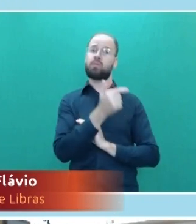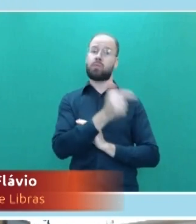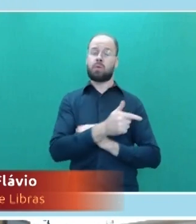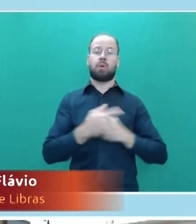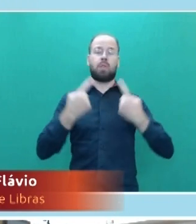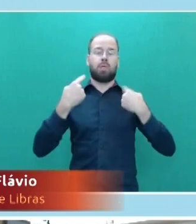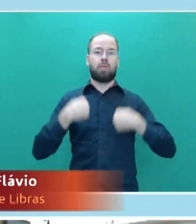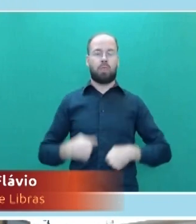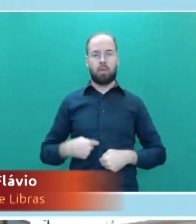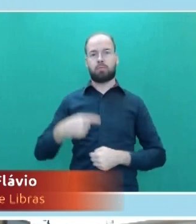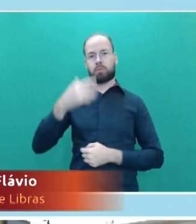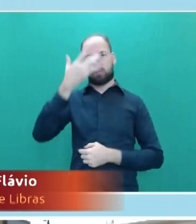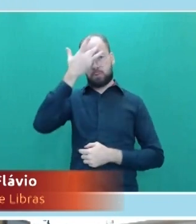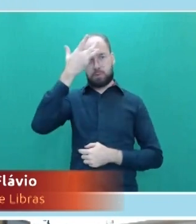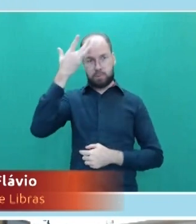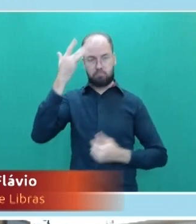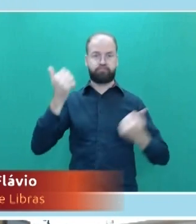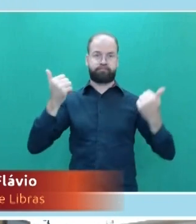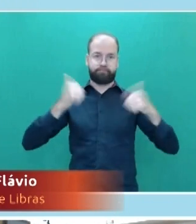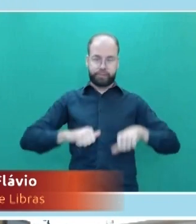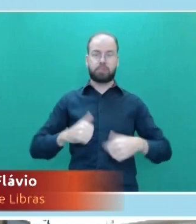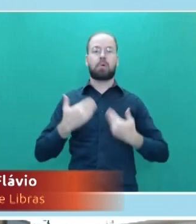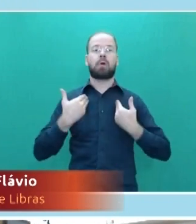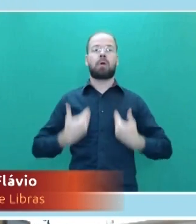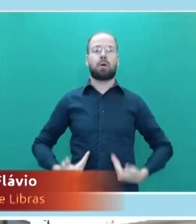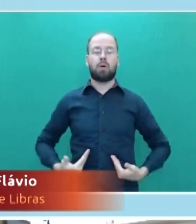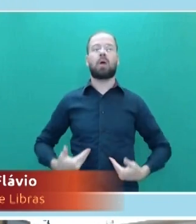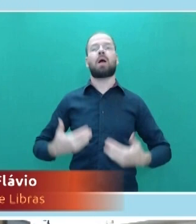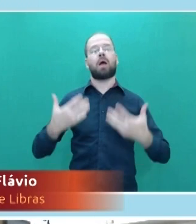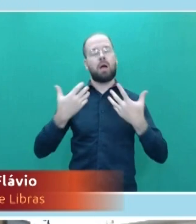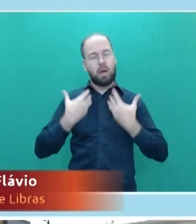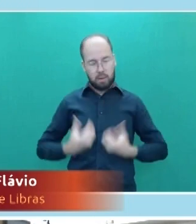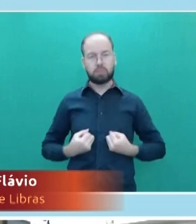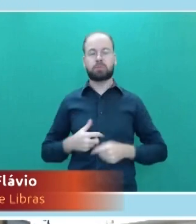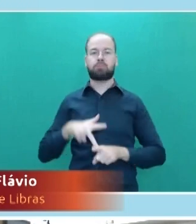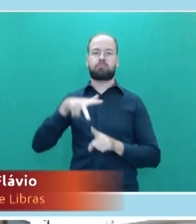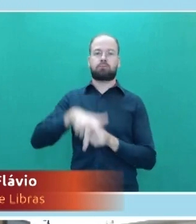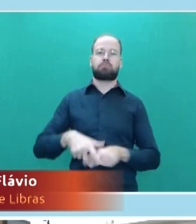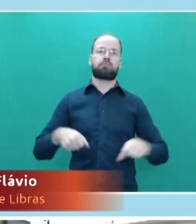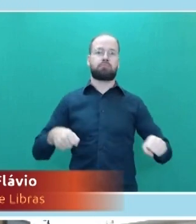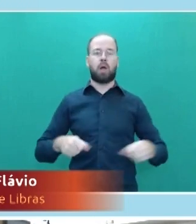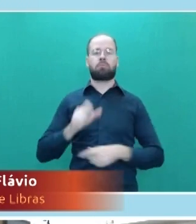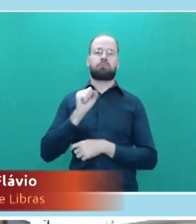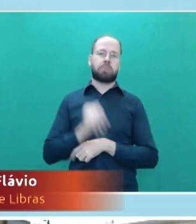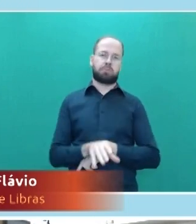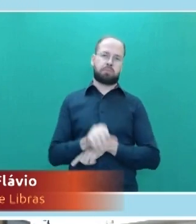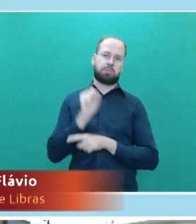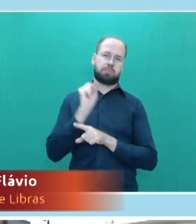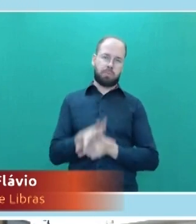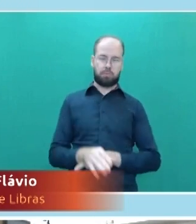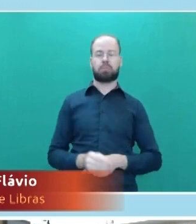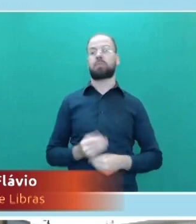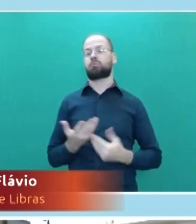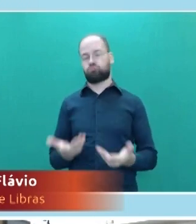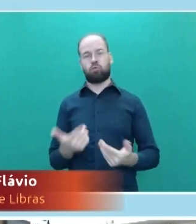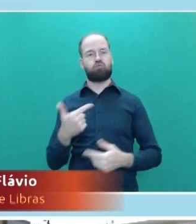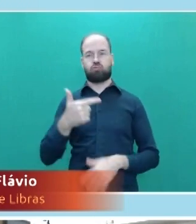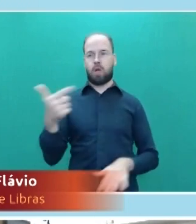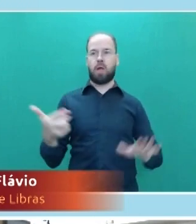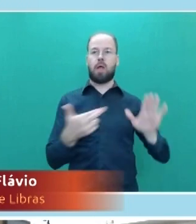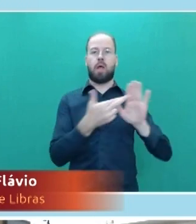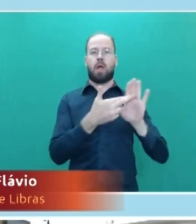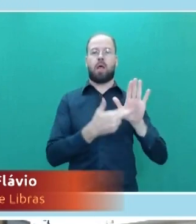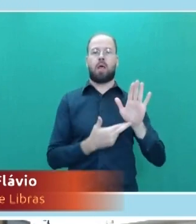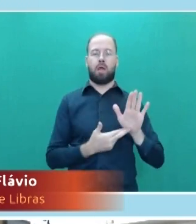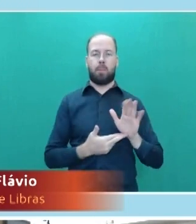fisicamente e mentalmente cansado em cima de um veículo em alta velocidade. Então, a gente não tem regulamentação mínima e